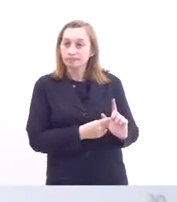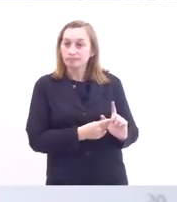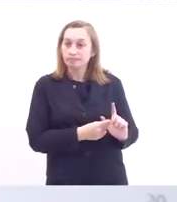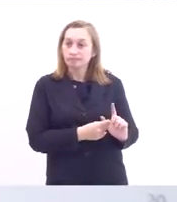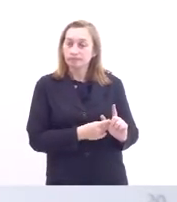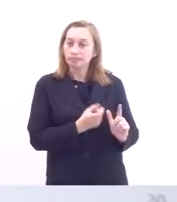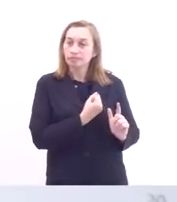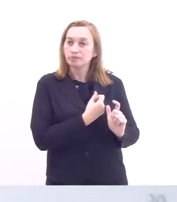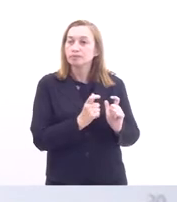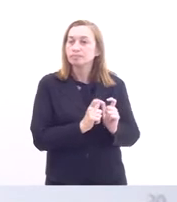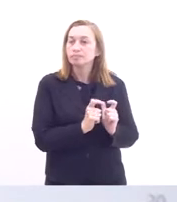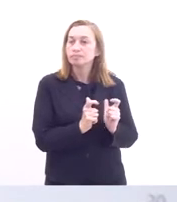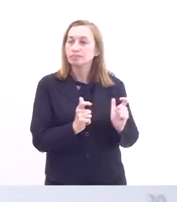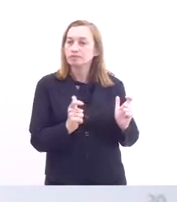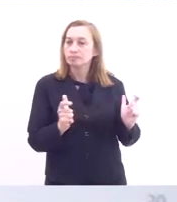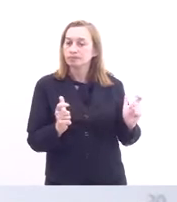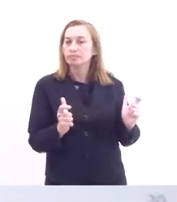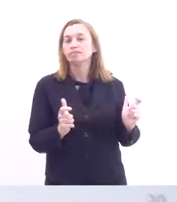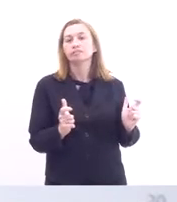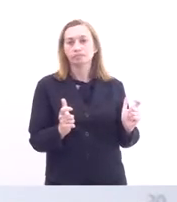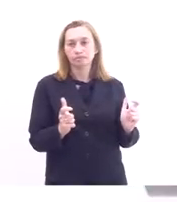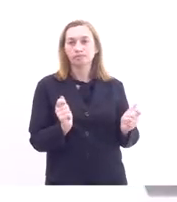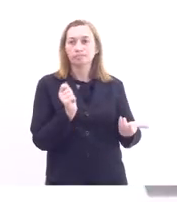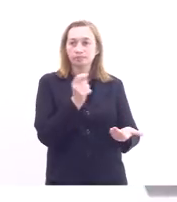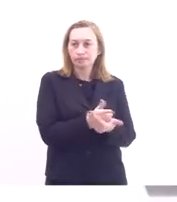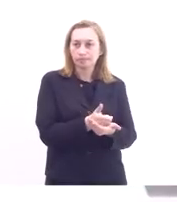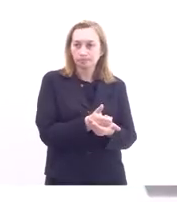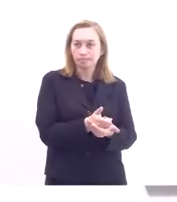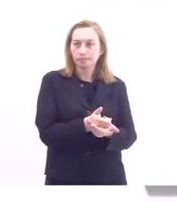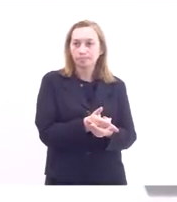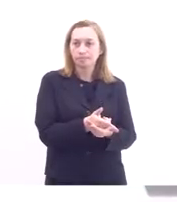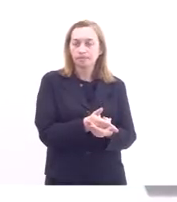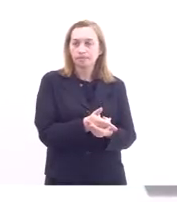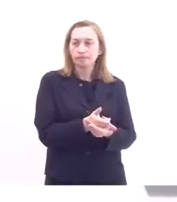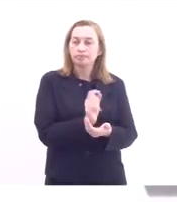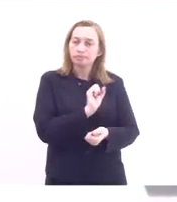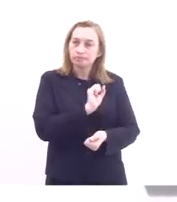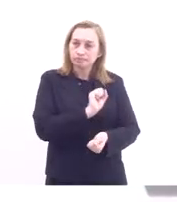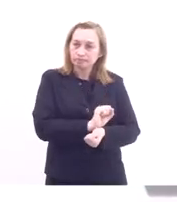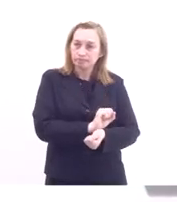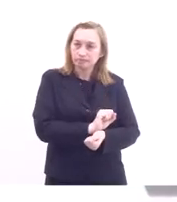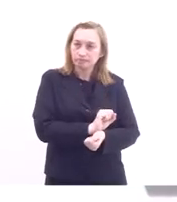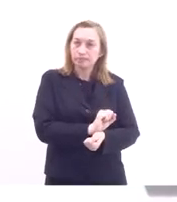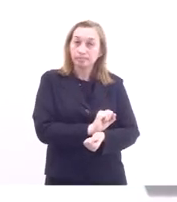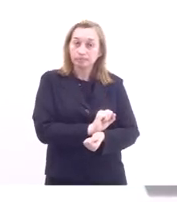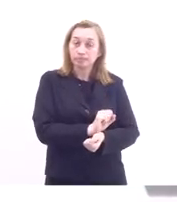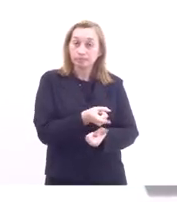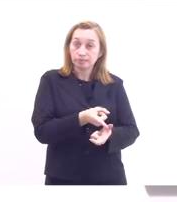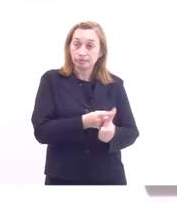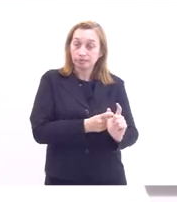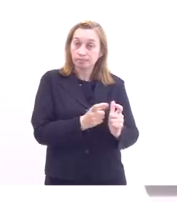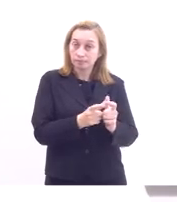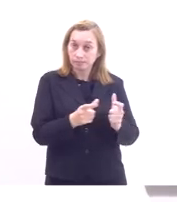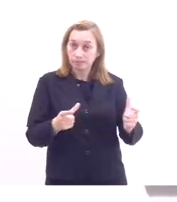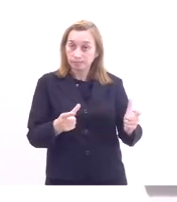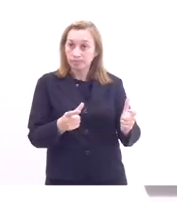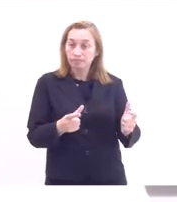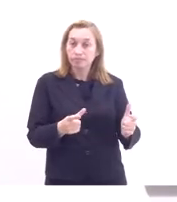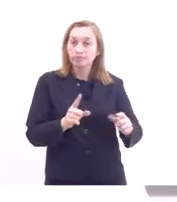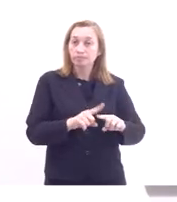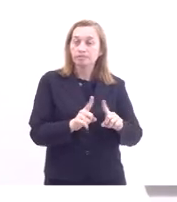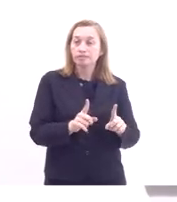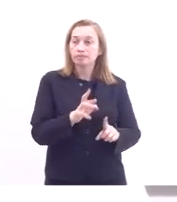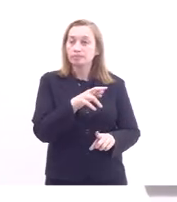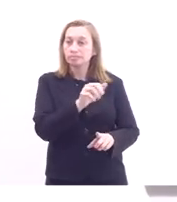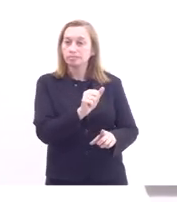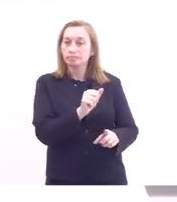está aumentando, porque o pagamento da dívida está suspenso, então o estoque está aumentando, mas, na realidade, a receita